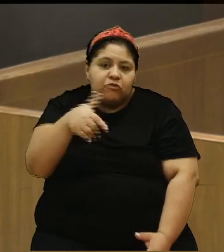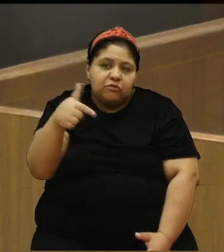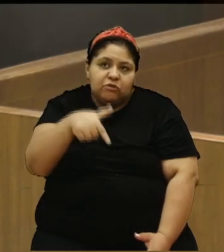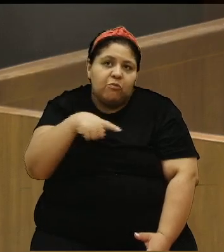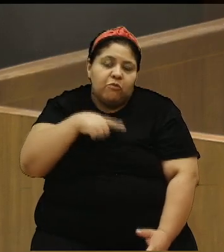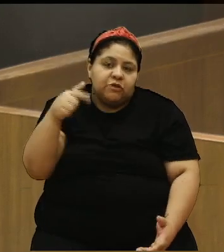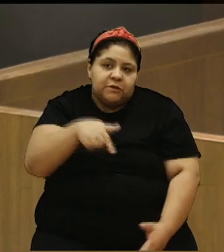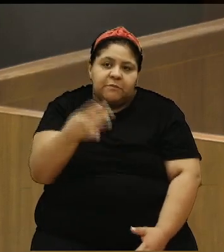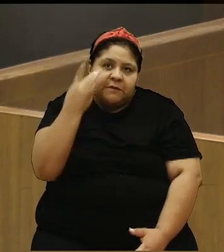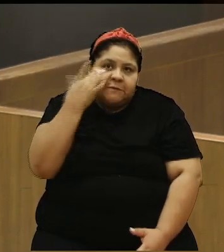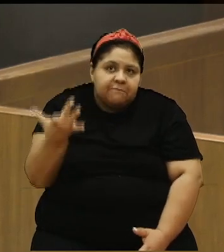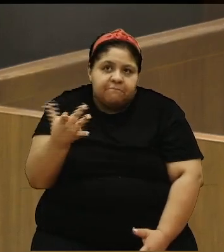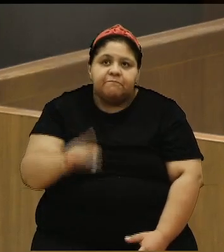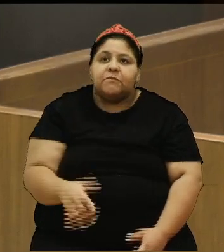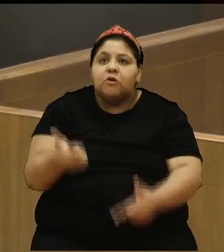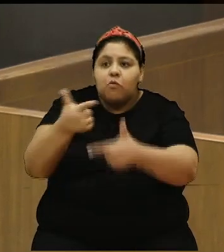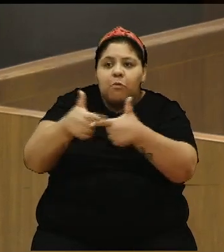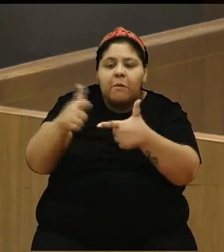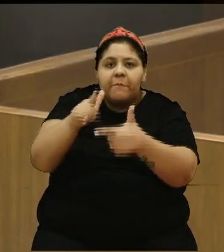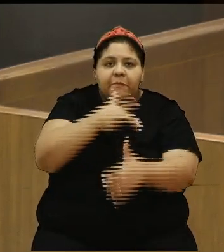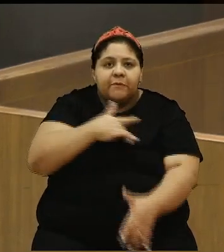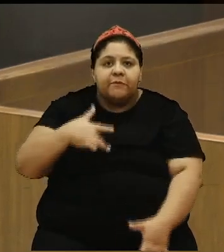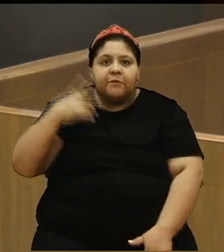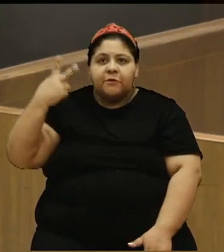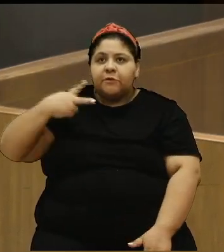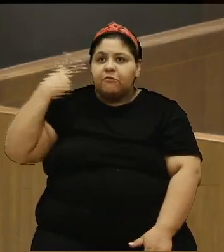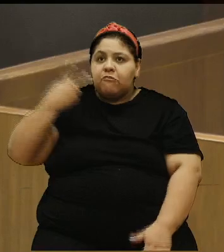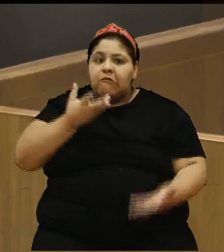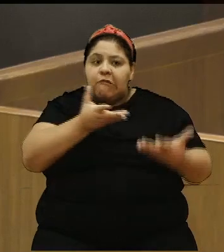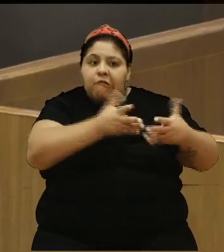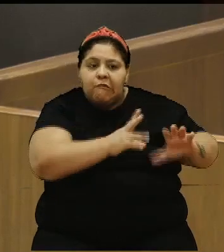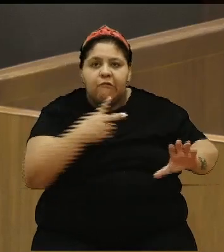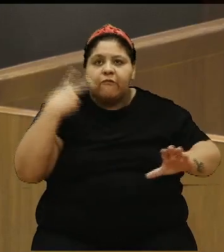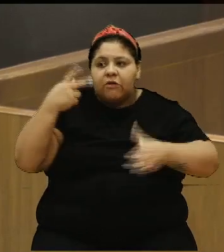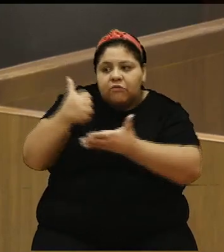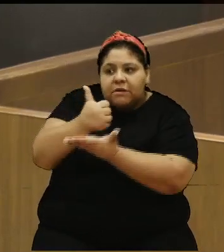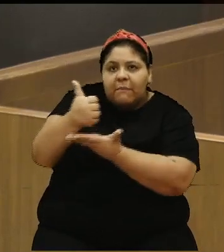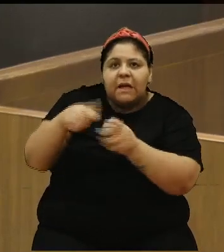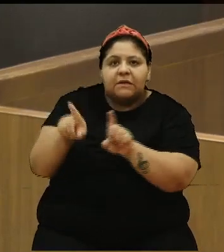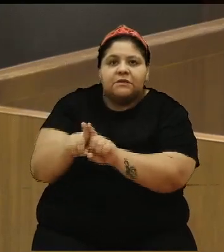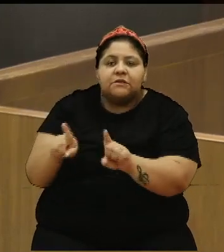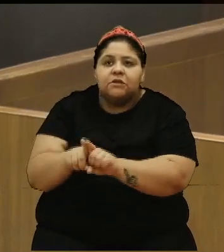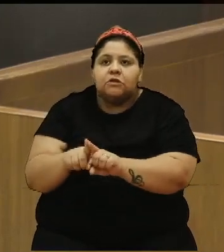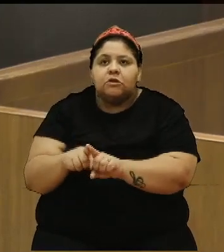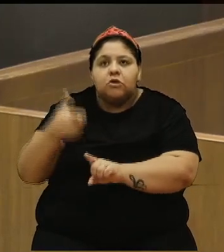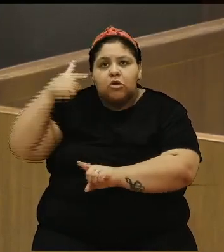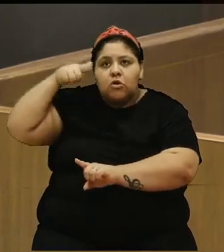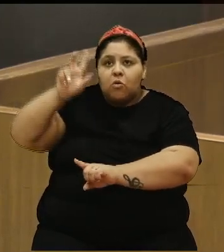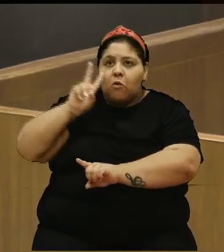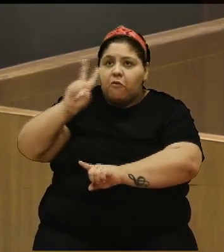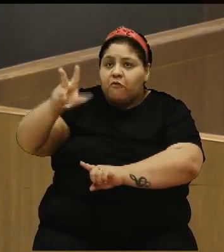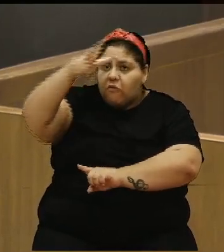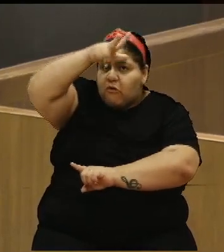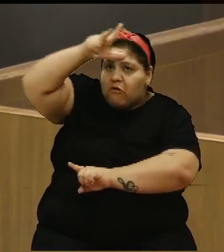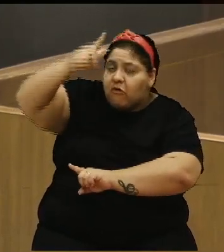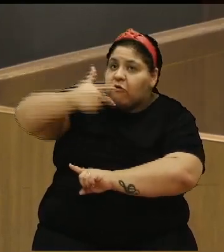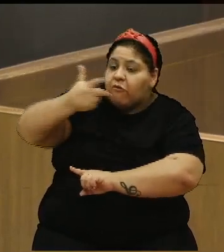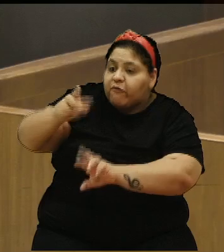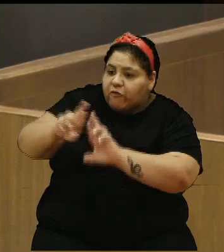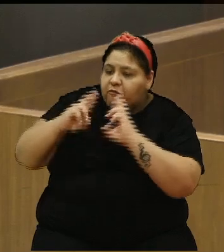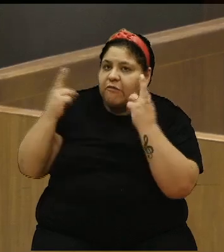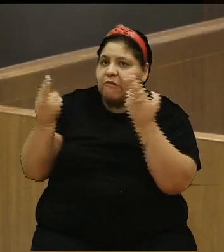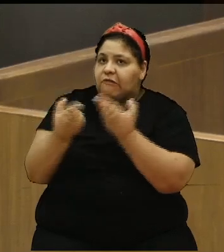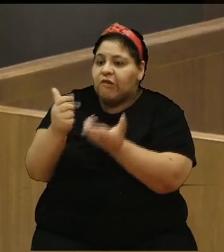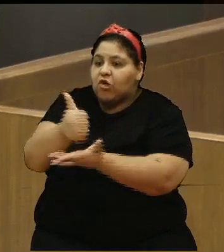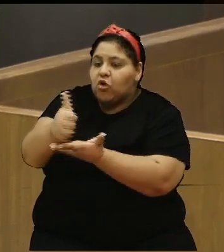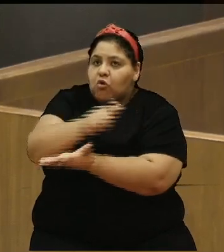estar aqui hoje, dos problemas da saúde, vereadores da oposição, vereadores da base. Ontem eu vi que o prefeito falou na reunião com a